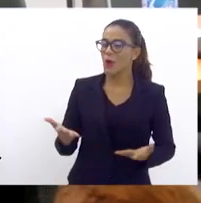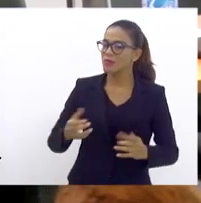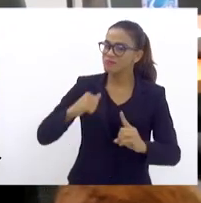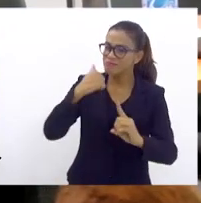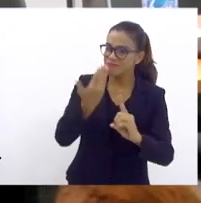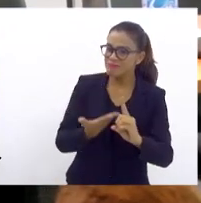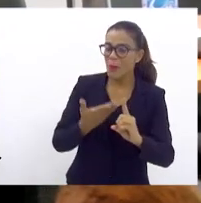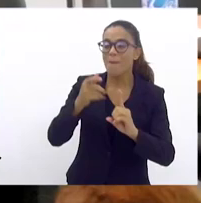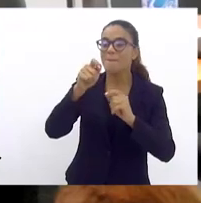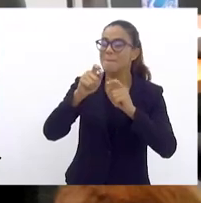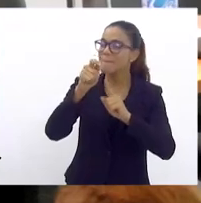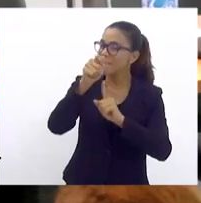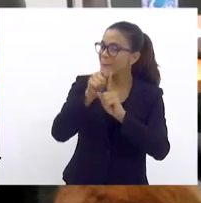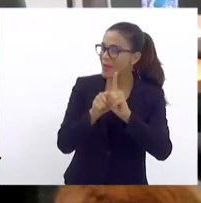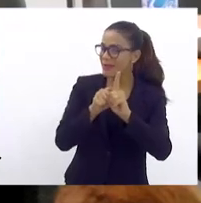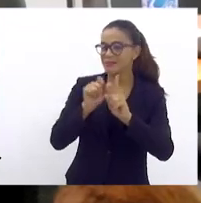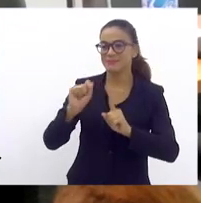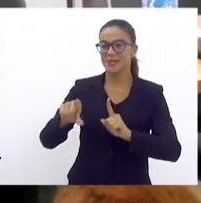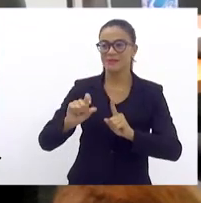azul